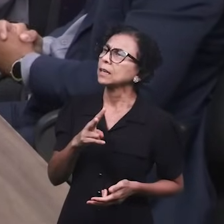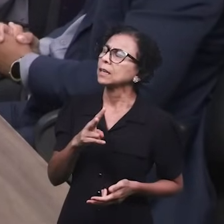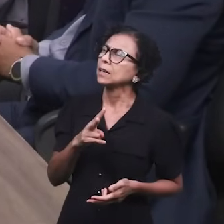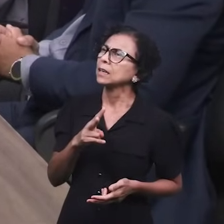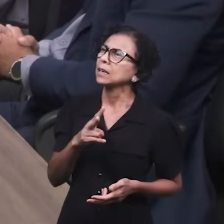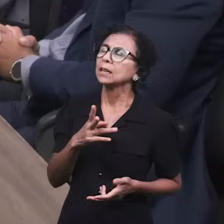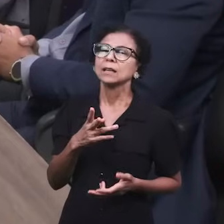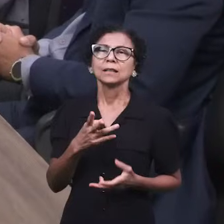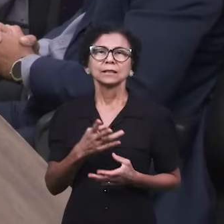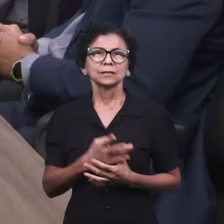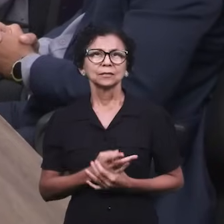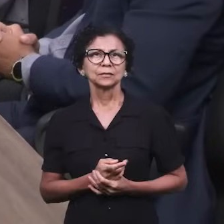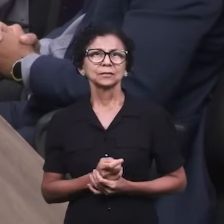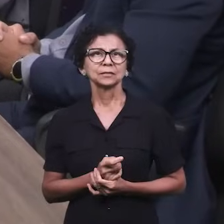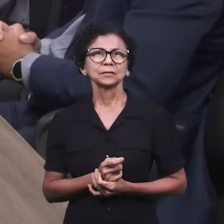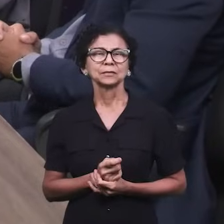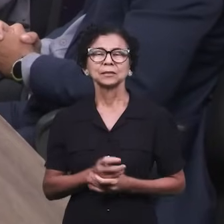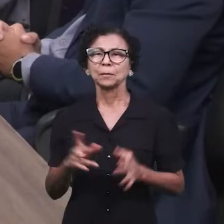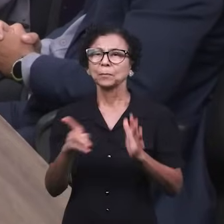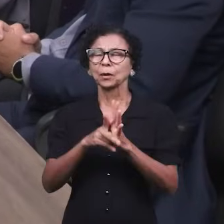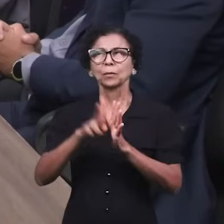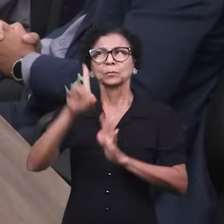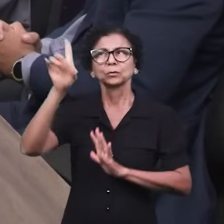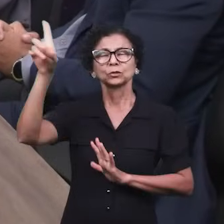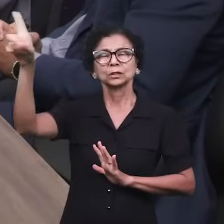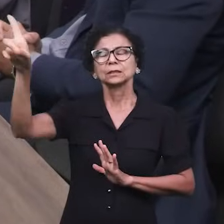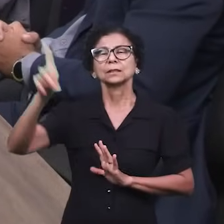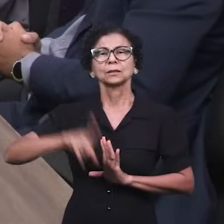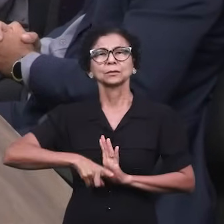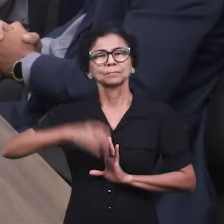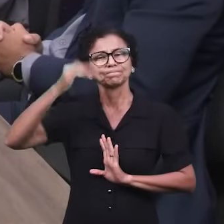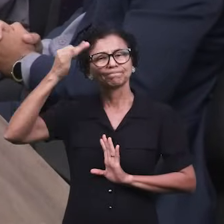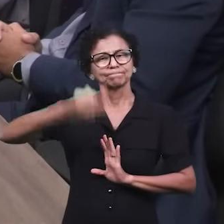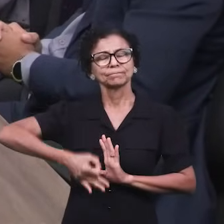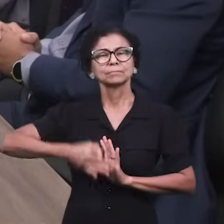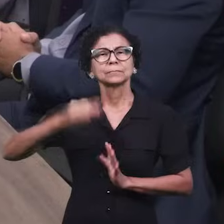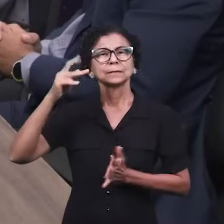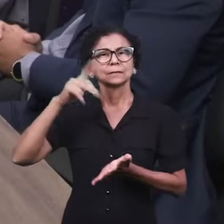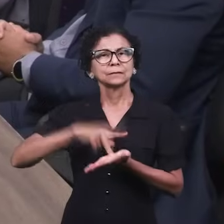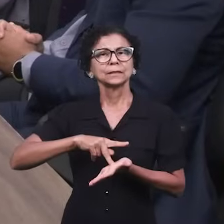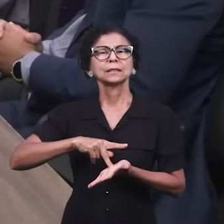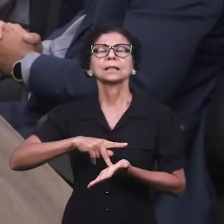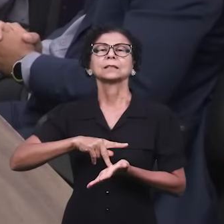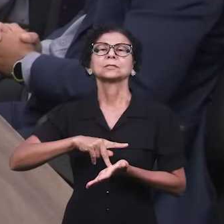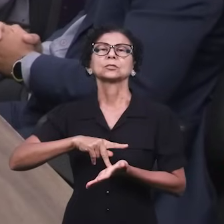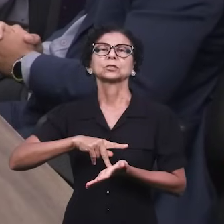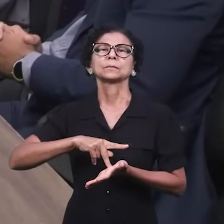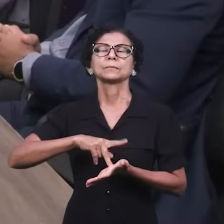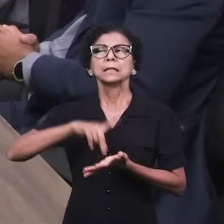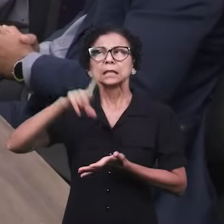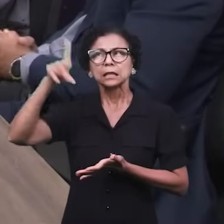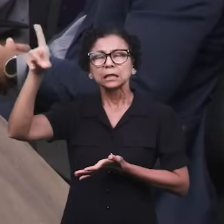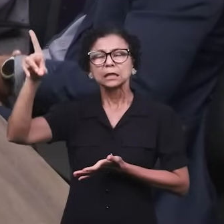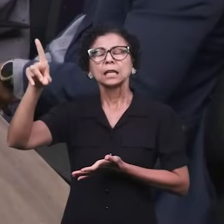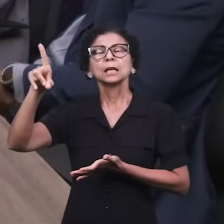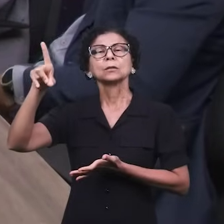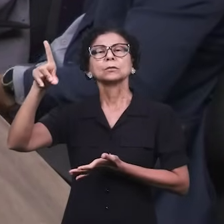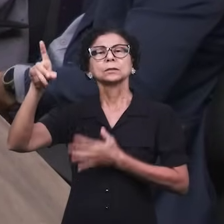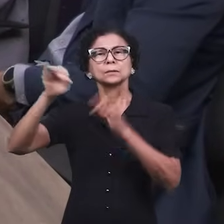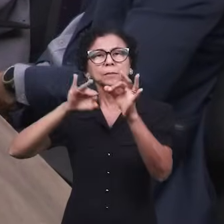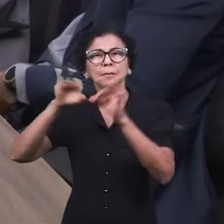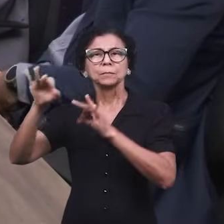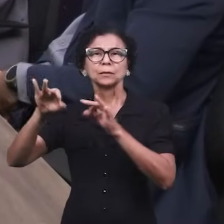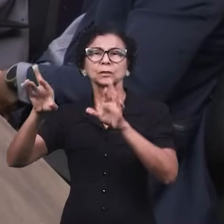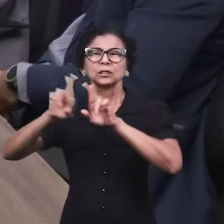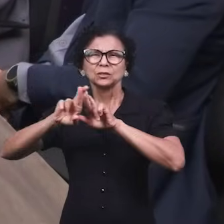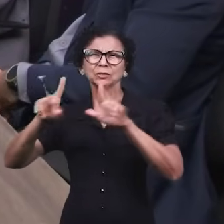que aquilo que foi feito, esse princípio foi um princípio absoluto. Deus fez algo que é diferente daquilo que